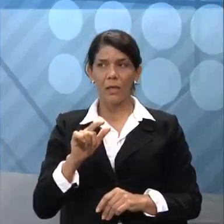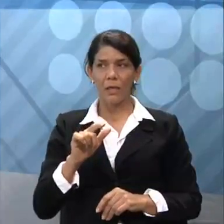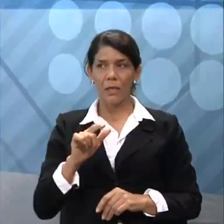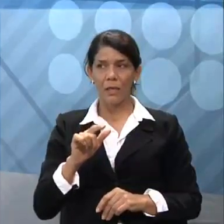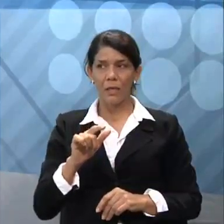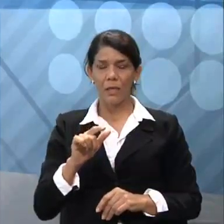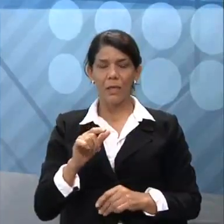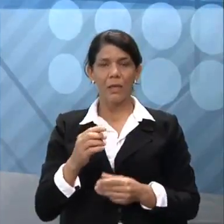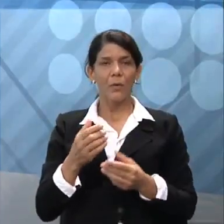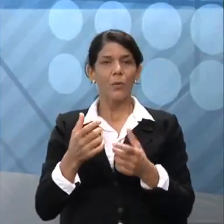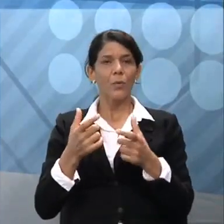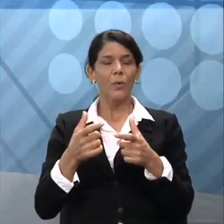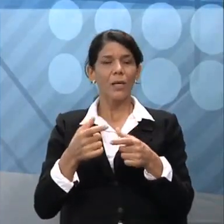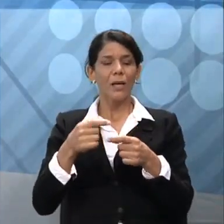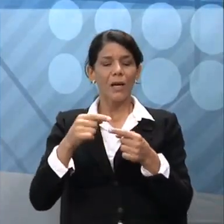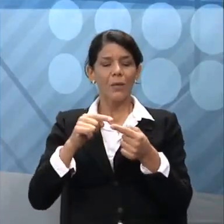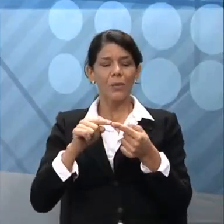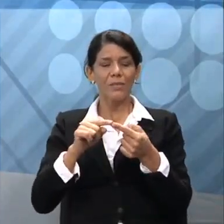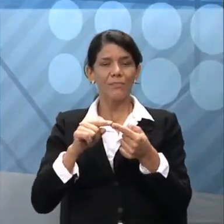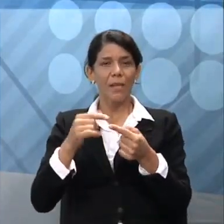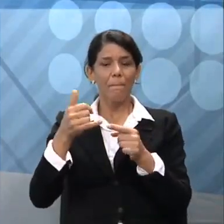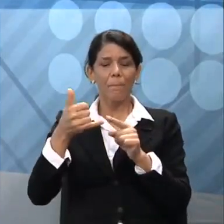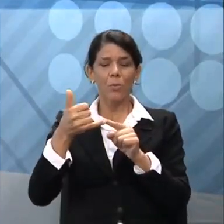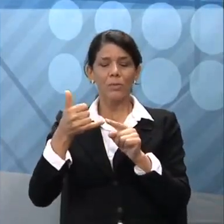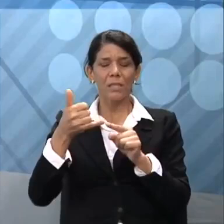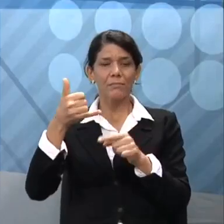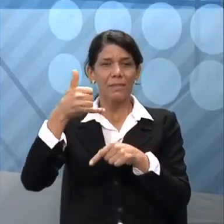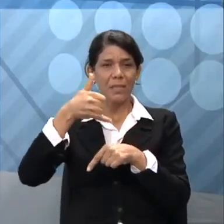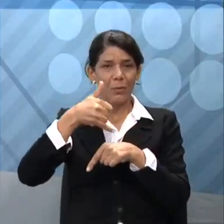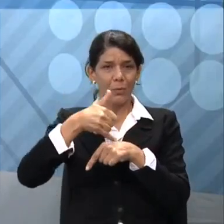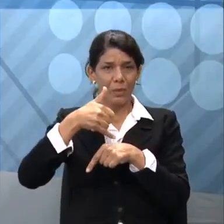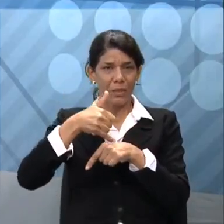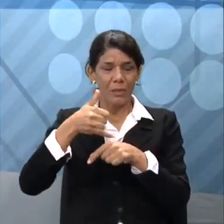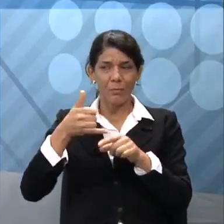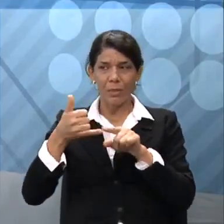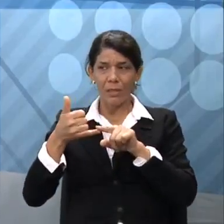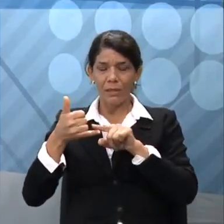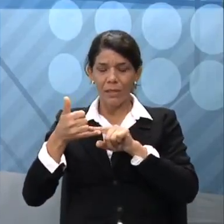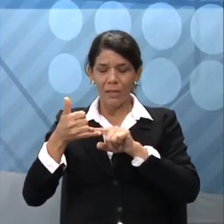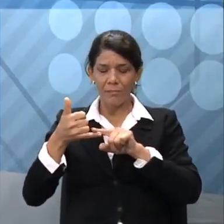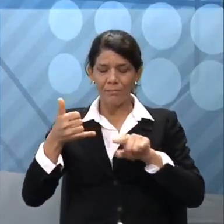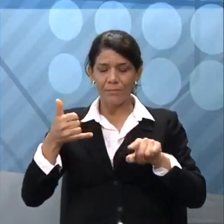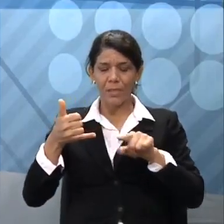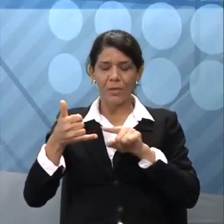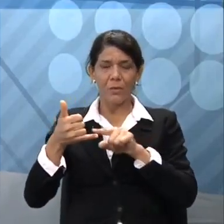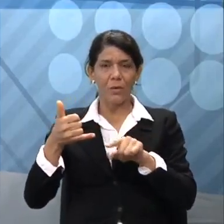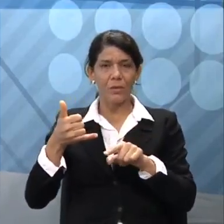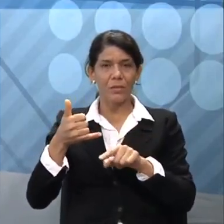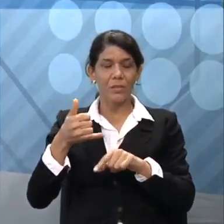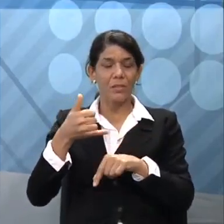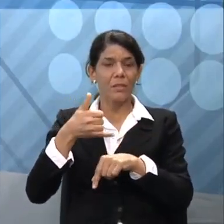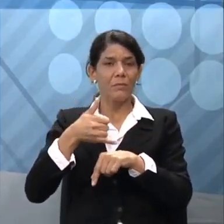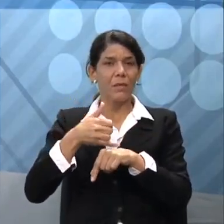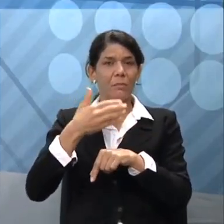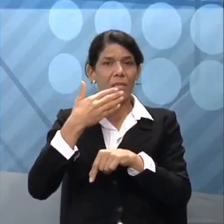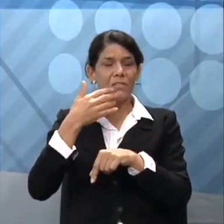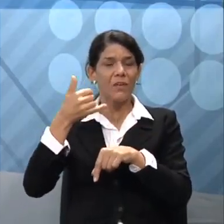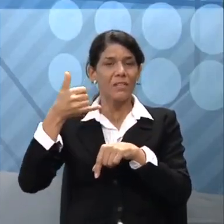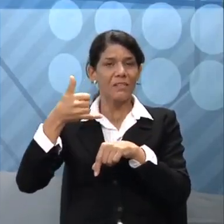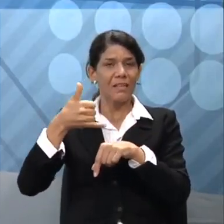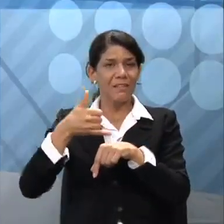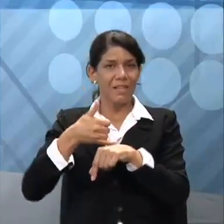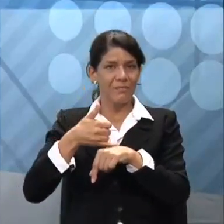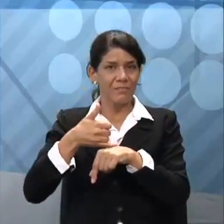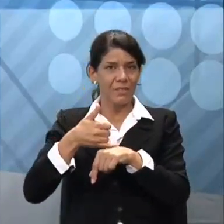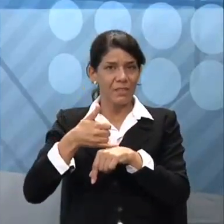a ponta da nossa agulha. Por que ela tem aquele bisel, aquele corte? Para facilitar a introdução, porque